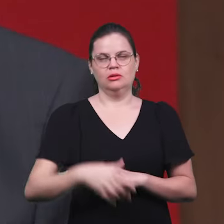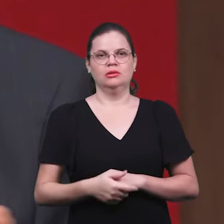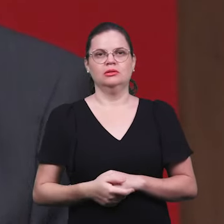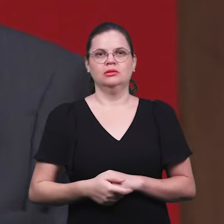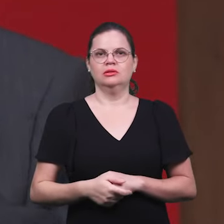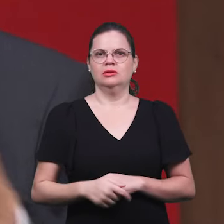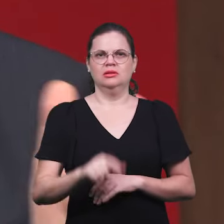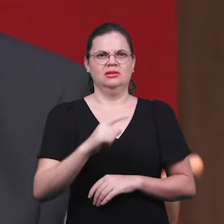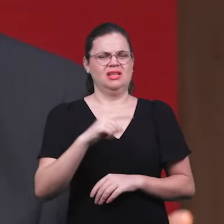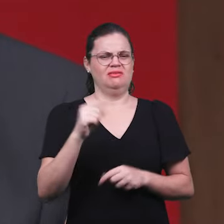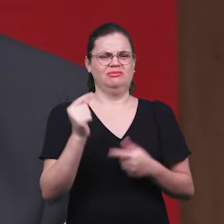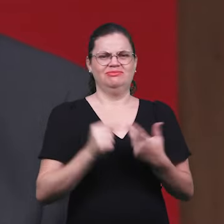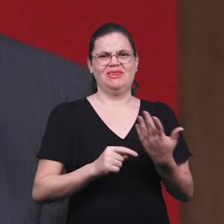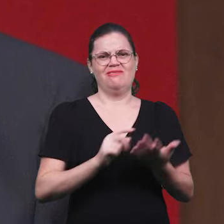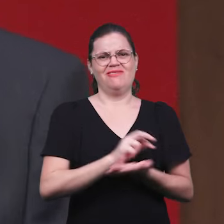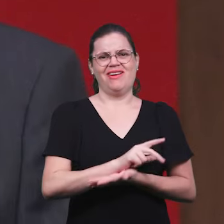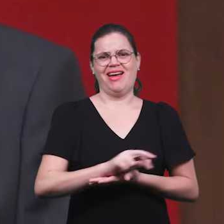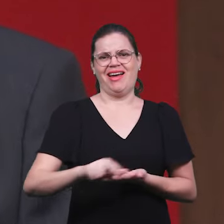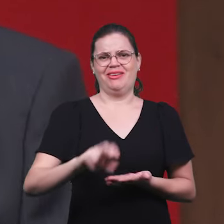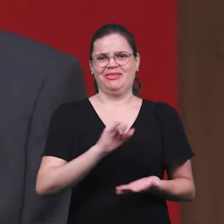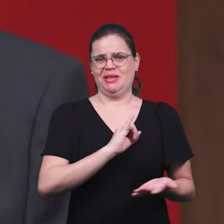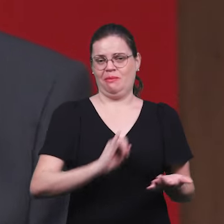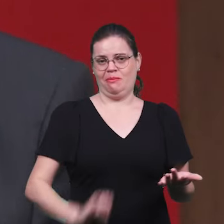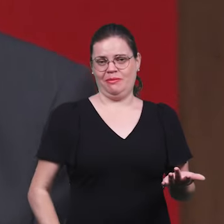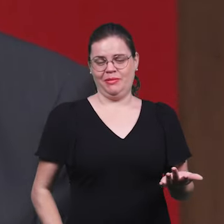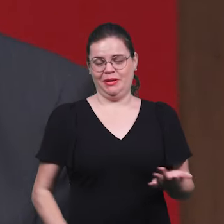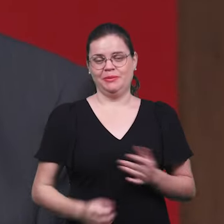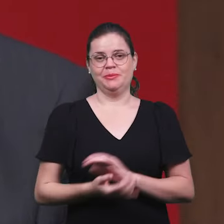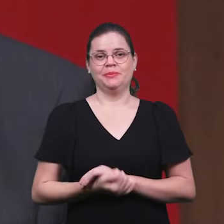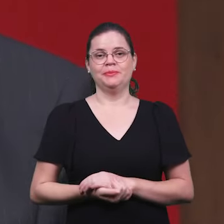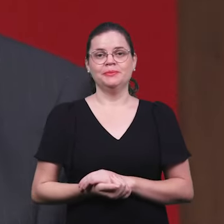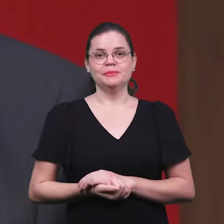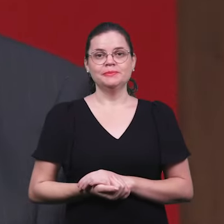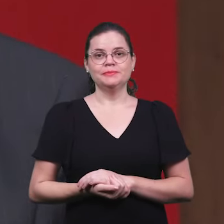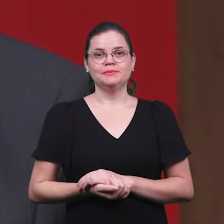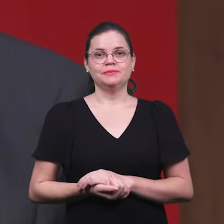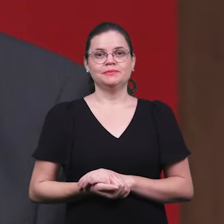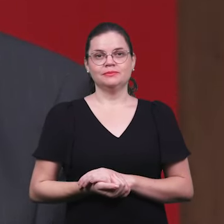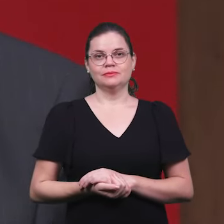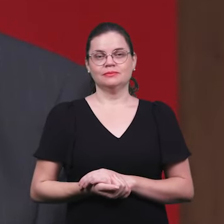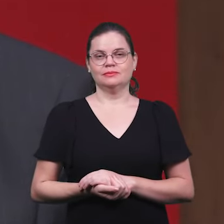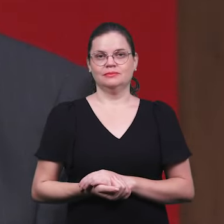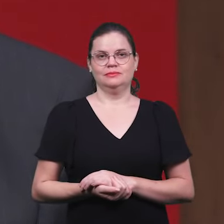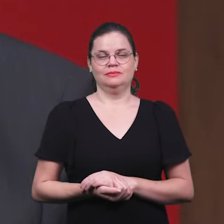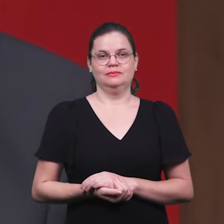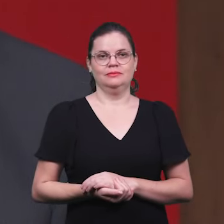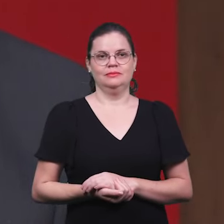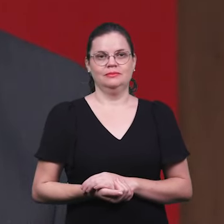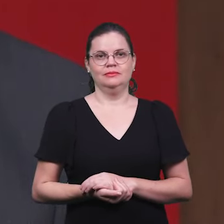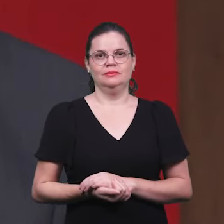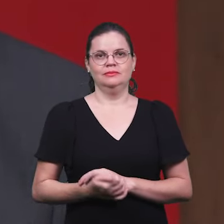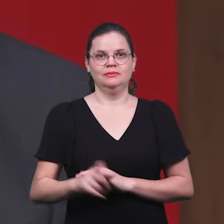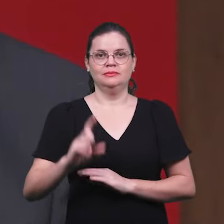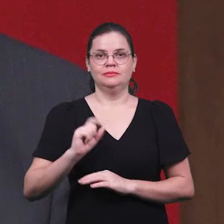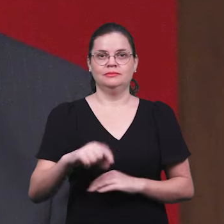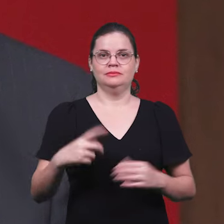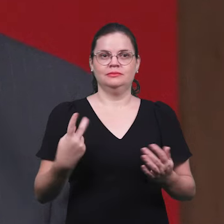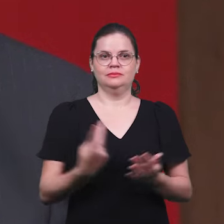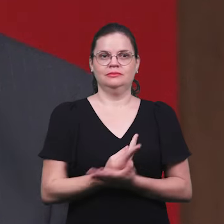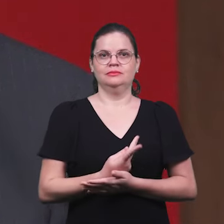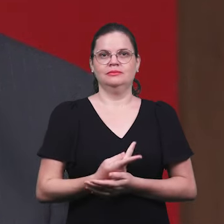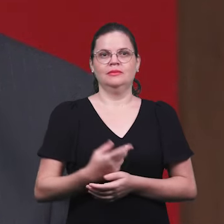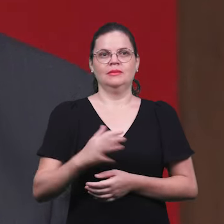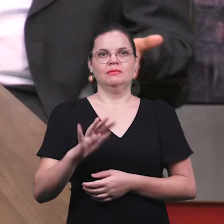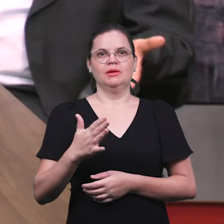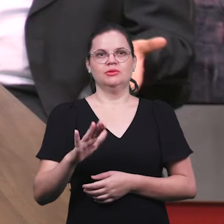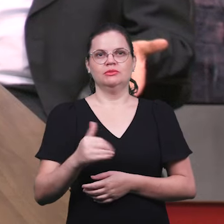foram vários, né? Vários imperadores. E geralmente, na maior parte, os imperadores... Nós só os 10,